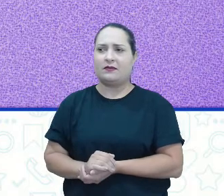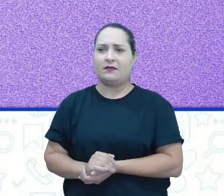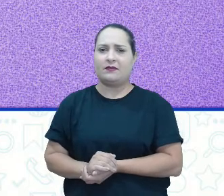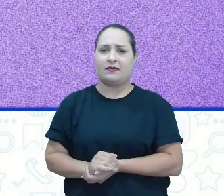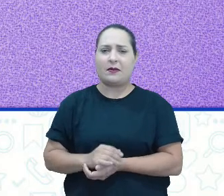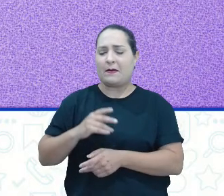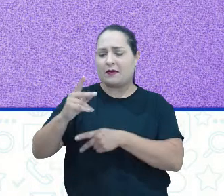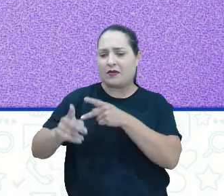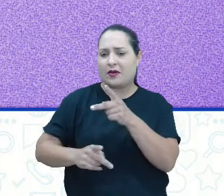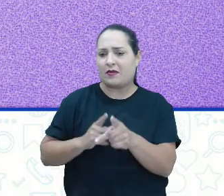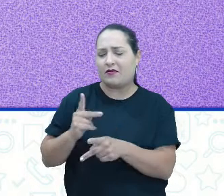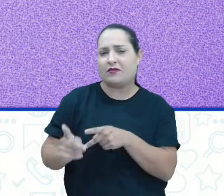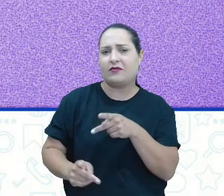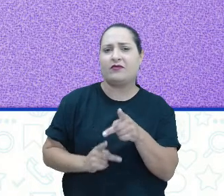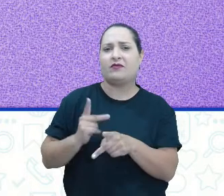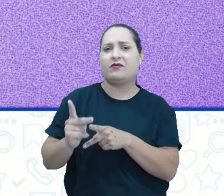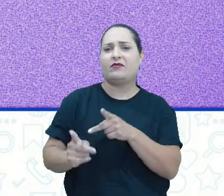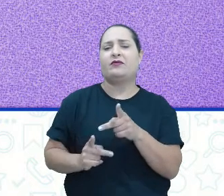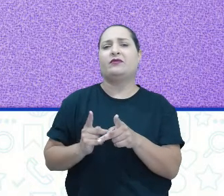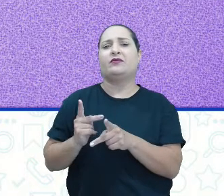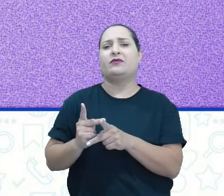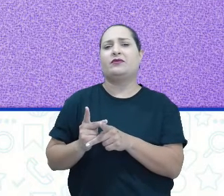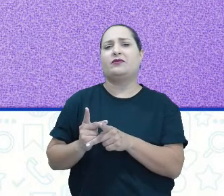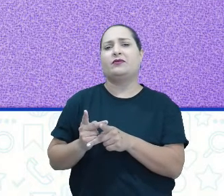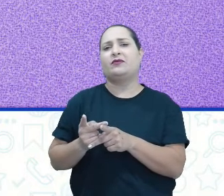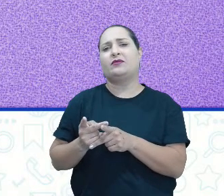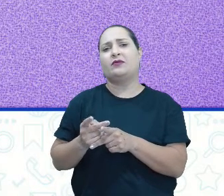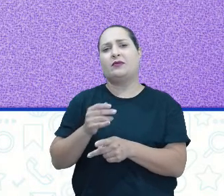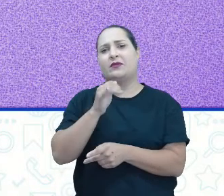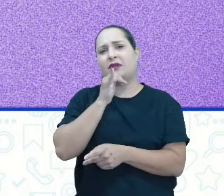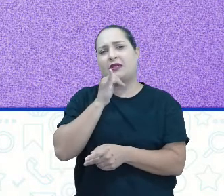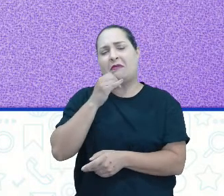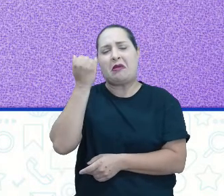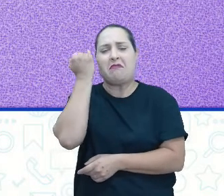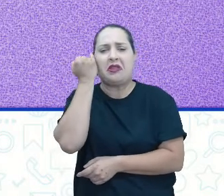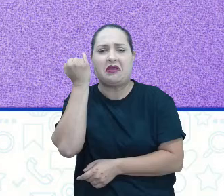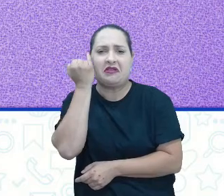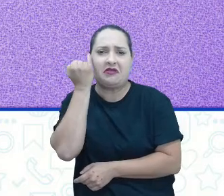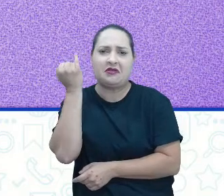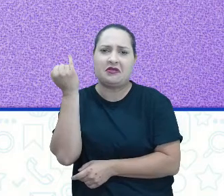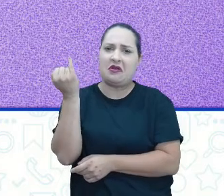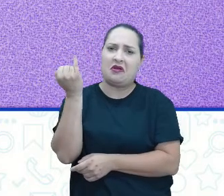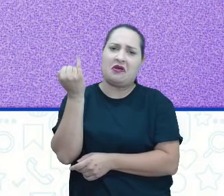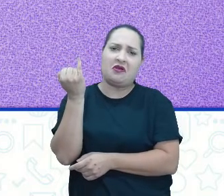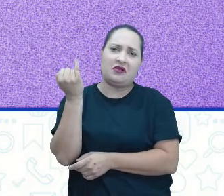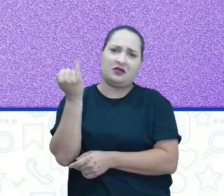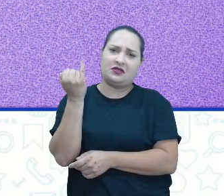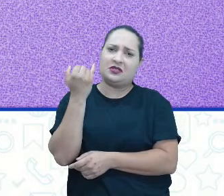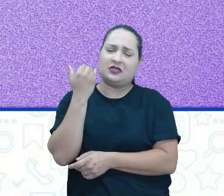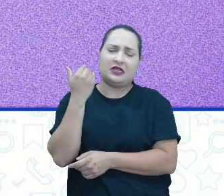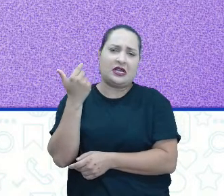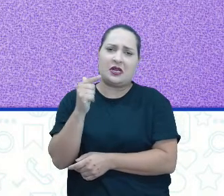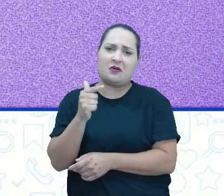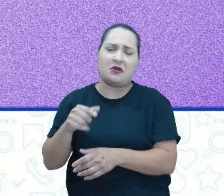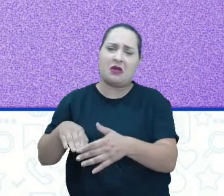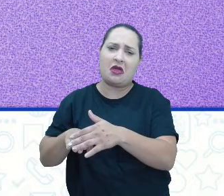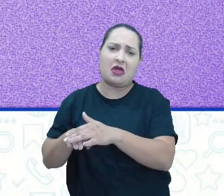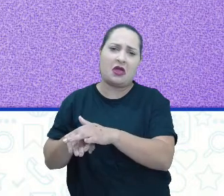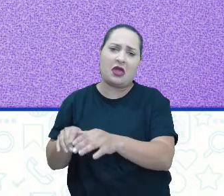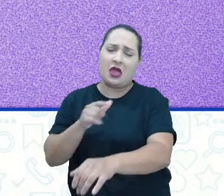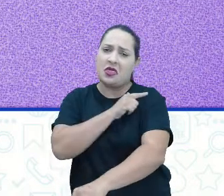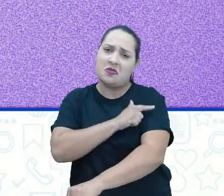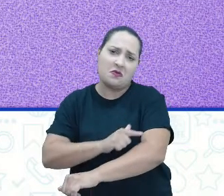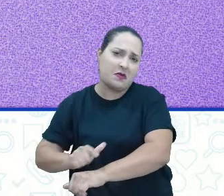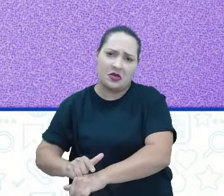né? Os nossos povos originários, como preguiçosos, exóticos, inocentes e não civilizados. Então, até essa ideia